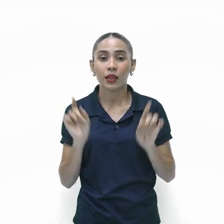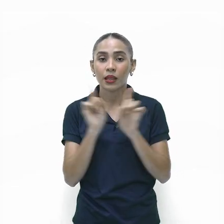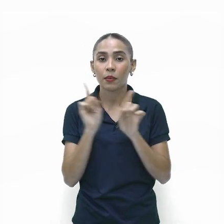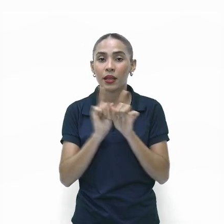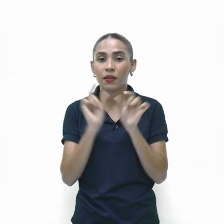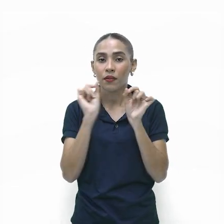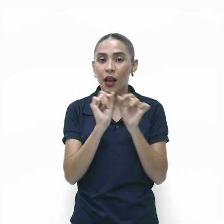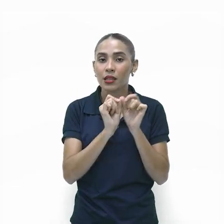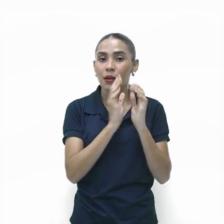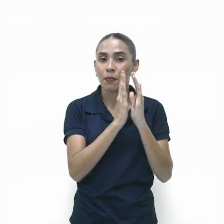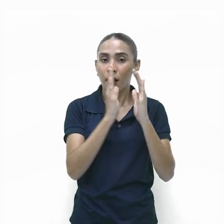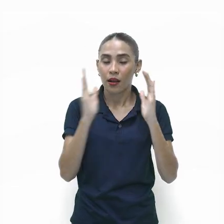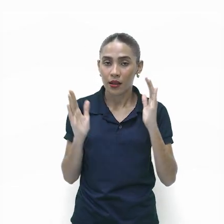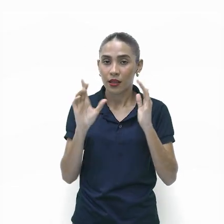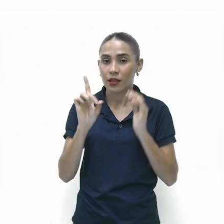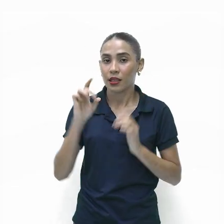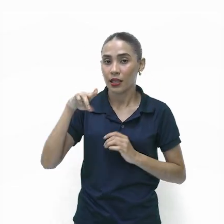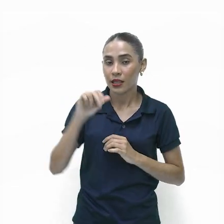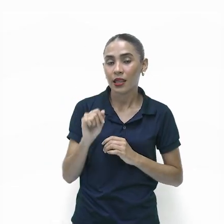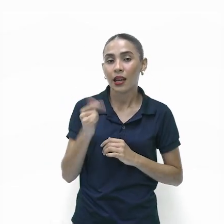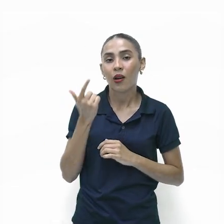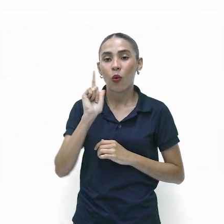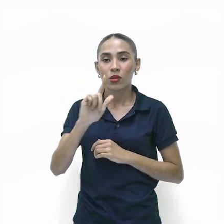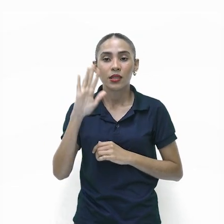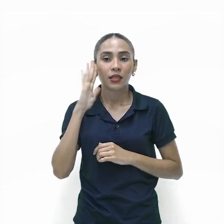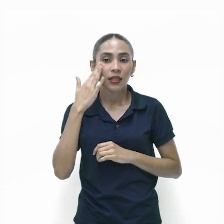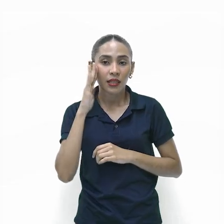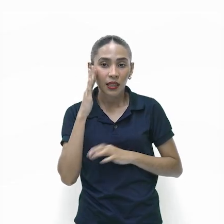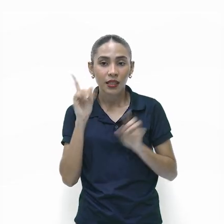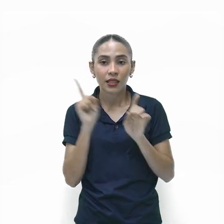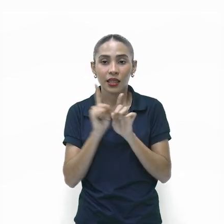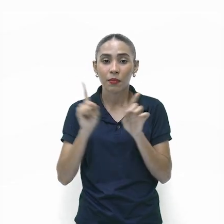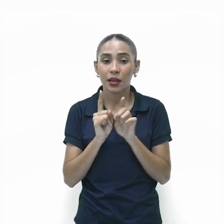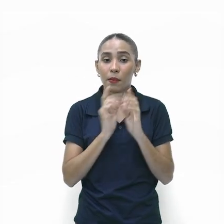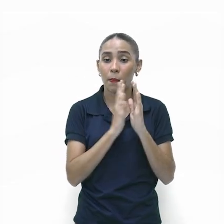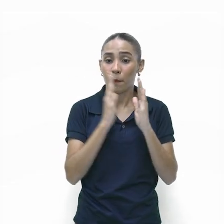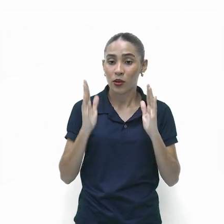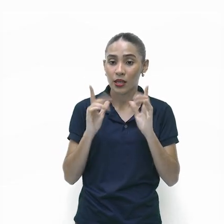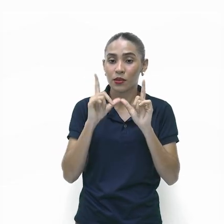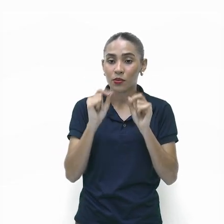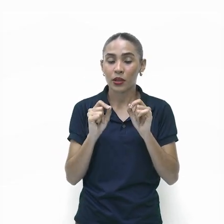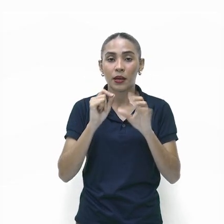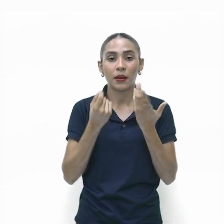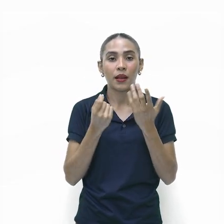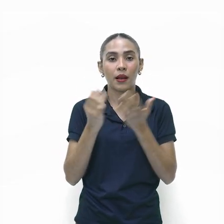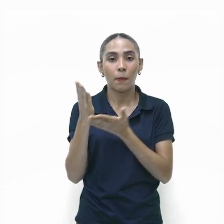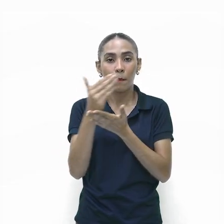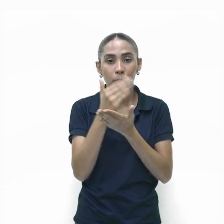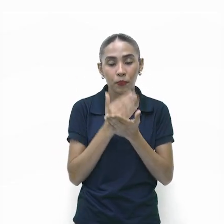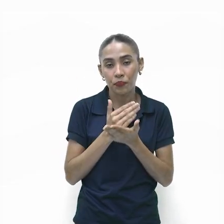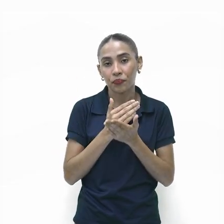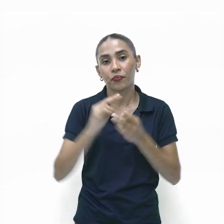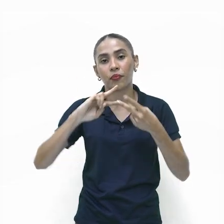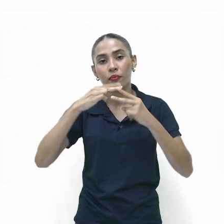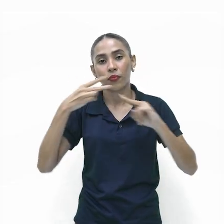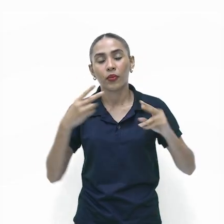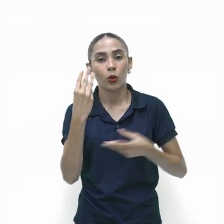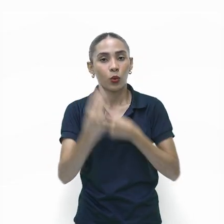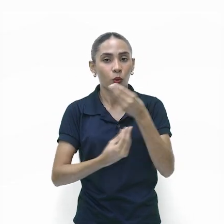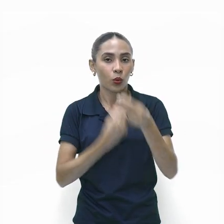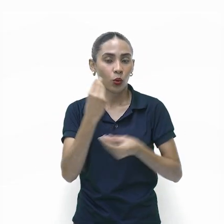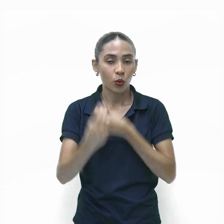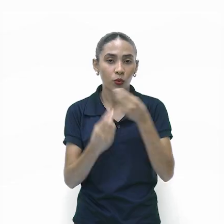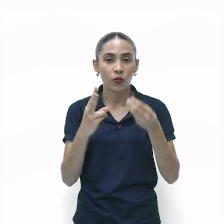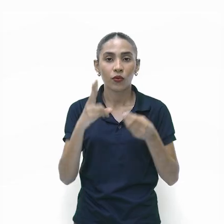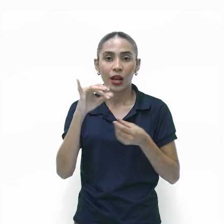né, e fazem um sequenciamento do DNA, para tentar entender, através desse processo aí do mapeamento genético,